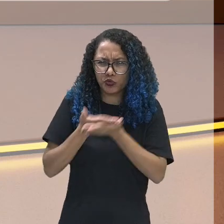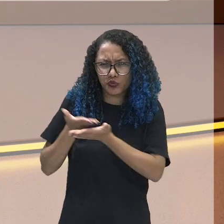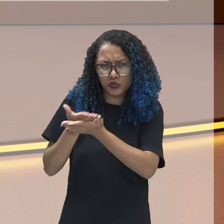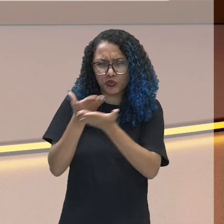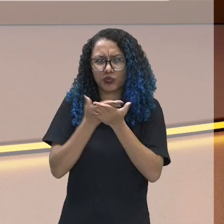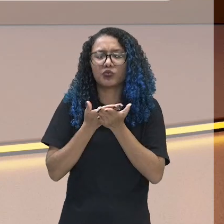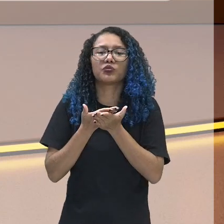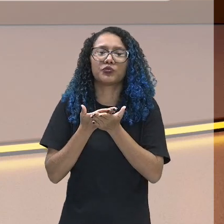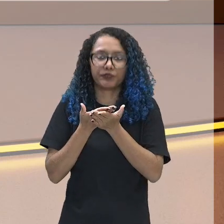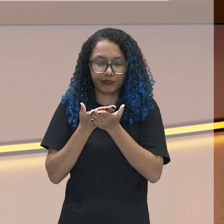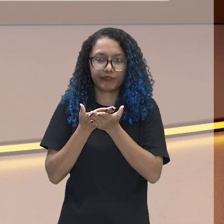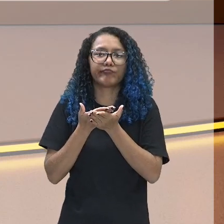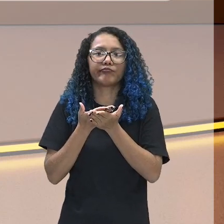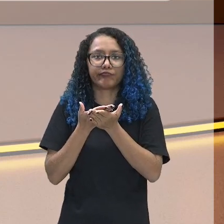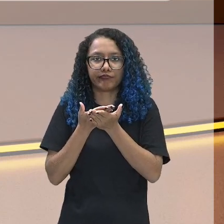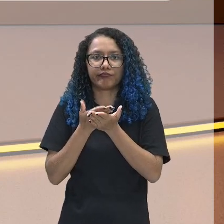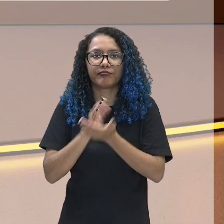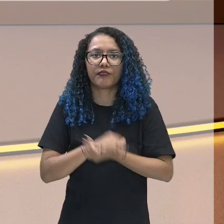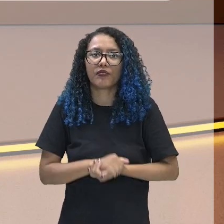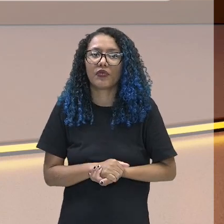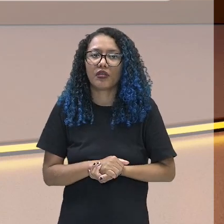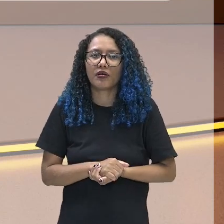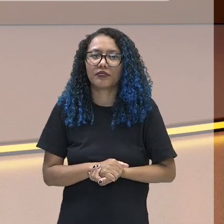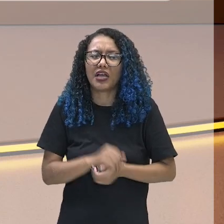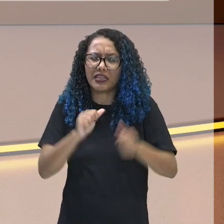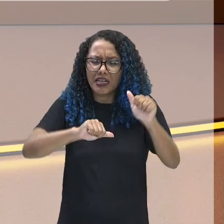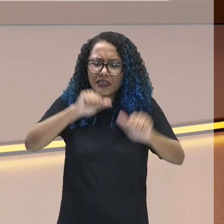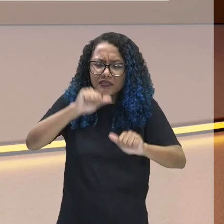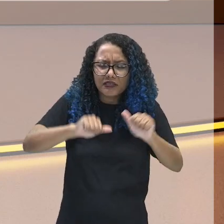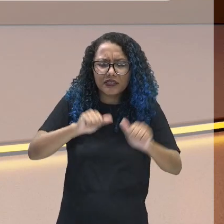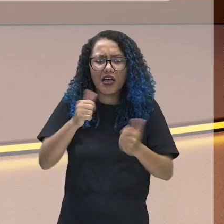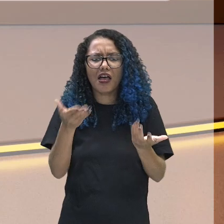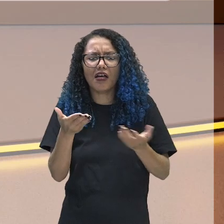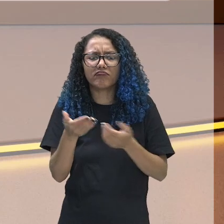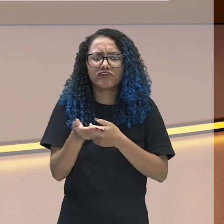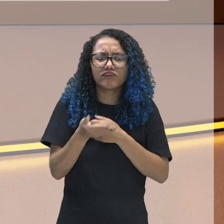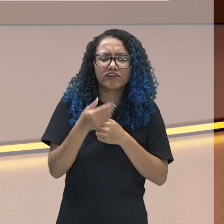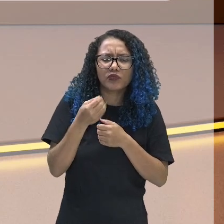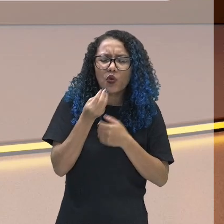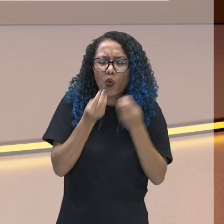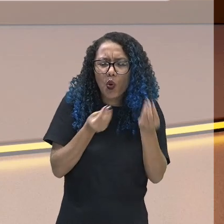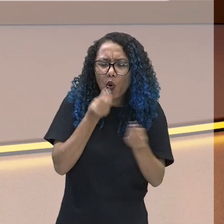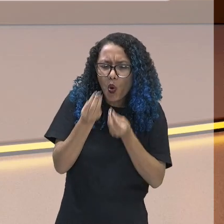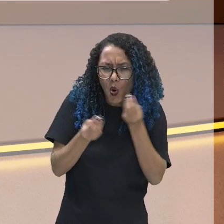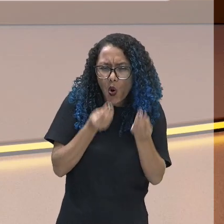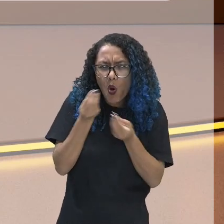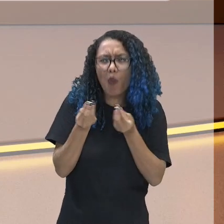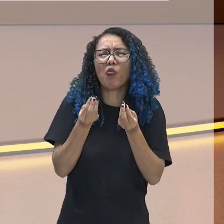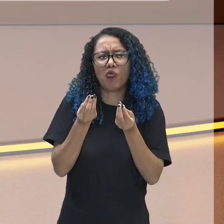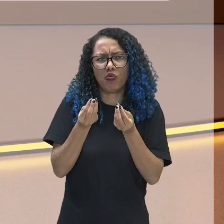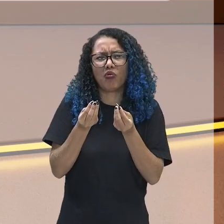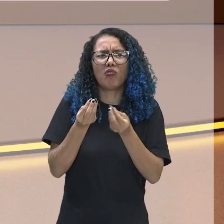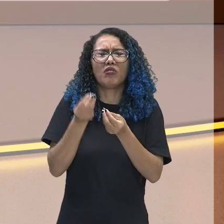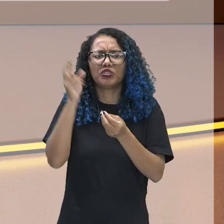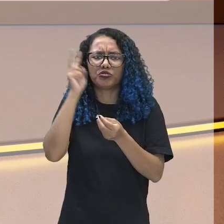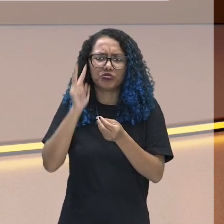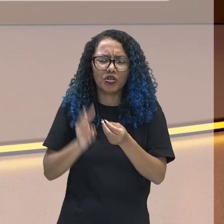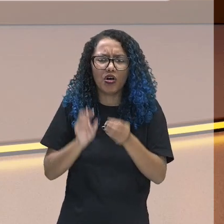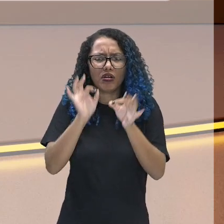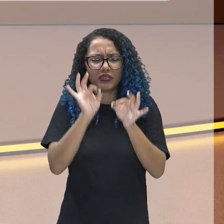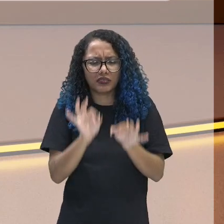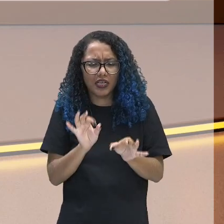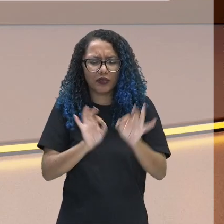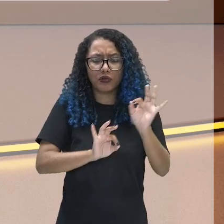para melhor estudo desses momentos, a pré-história em dois momentos distintos.